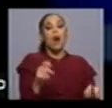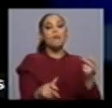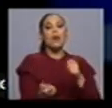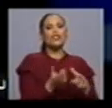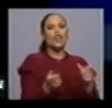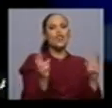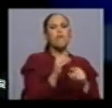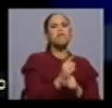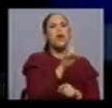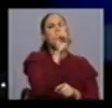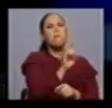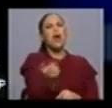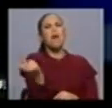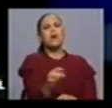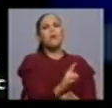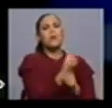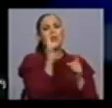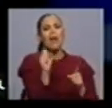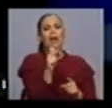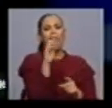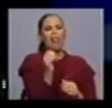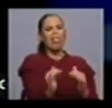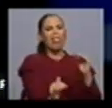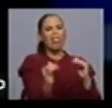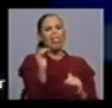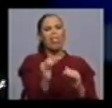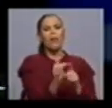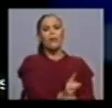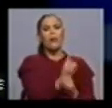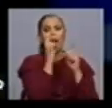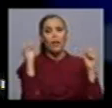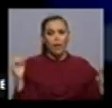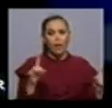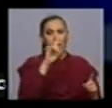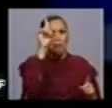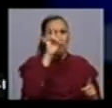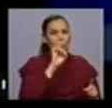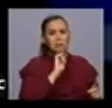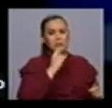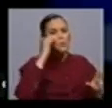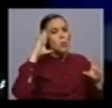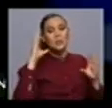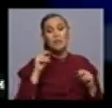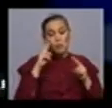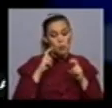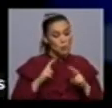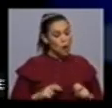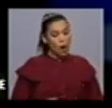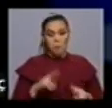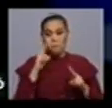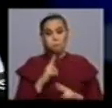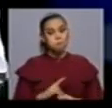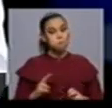isso acontece? Porquê é que o gás é tão instável neste tipo de galáxias? Esse é o grande mistério que esta investigação ainda não consegue